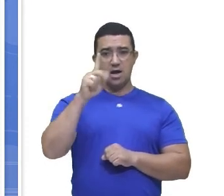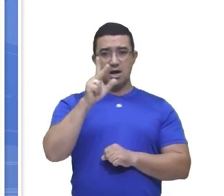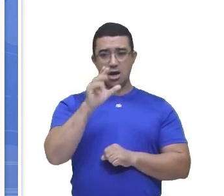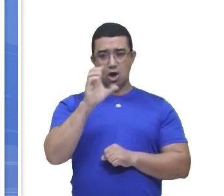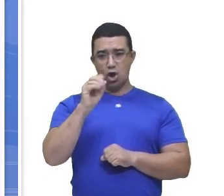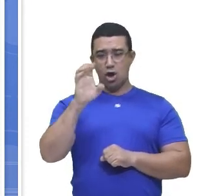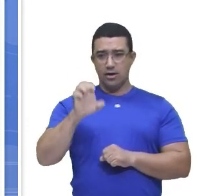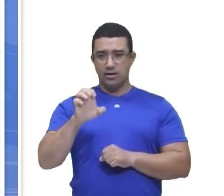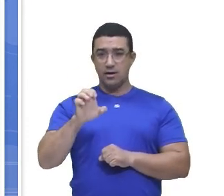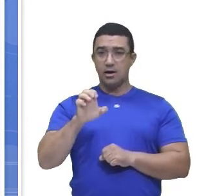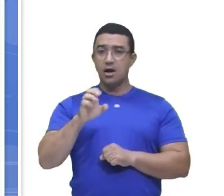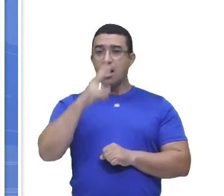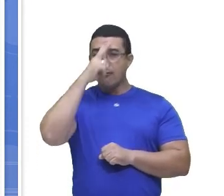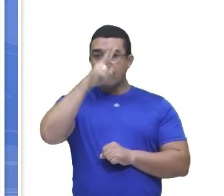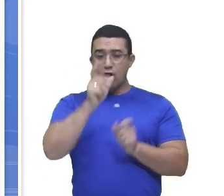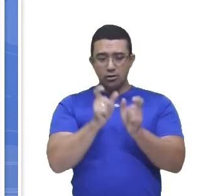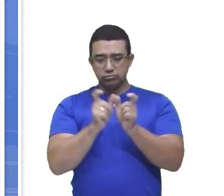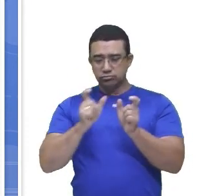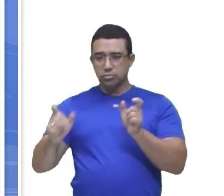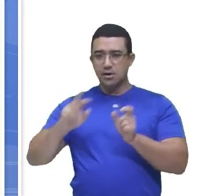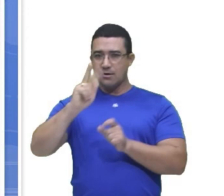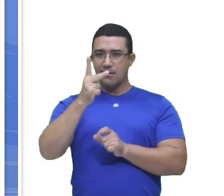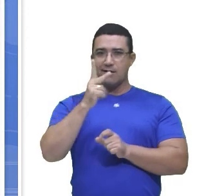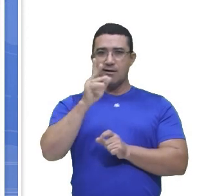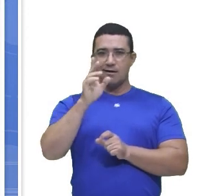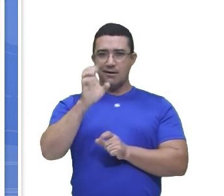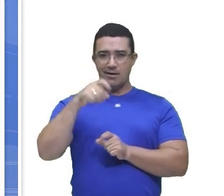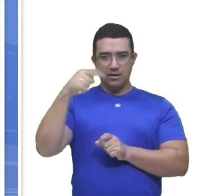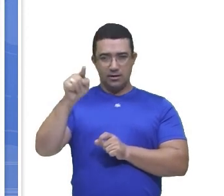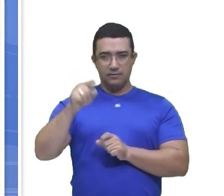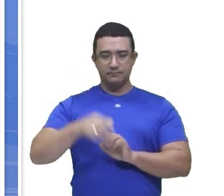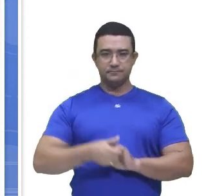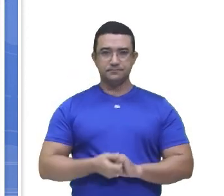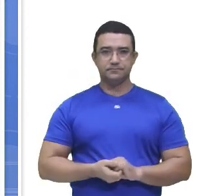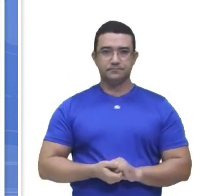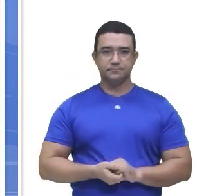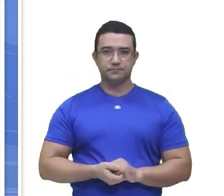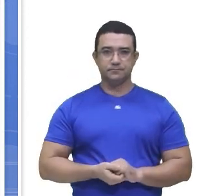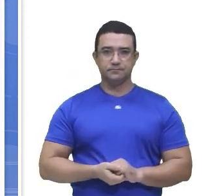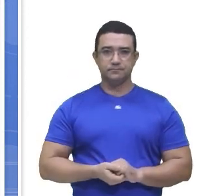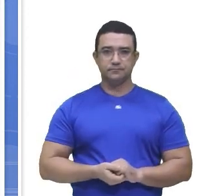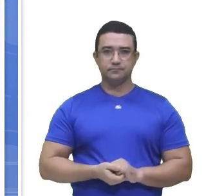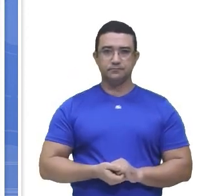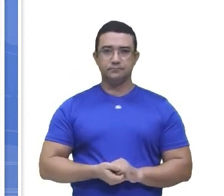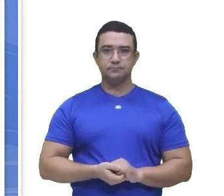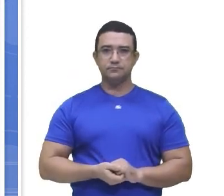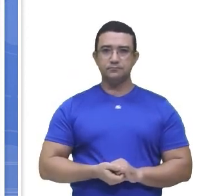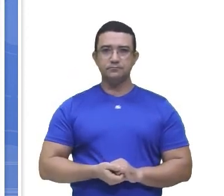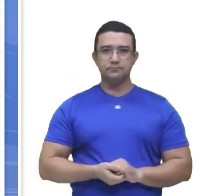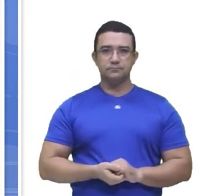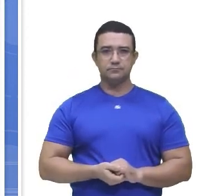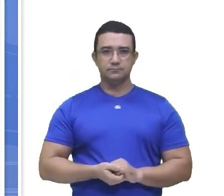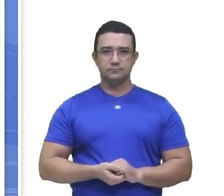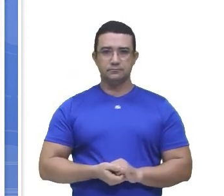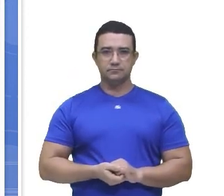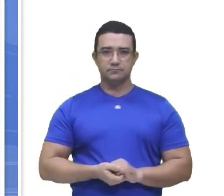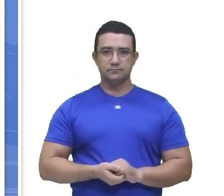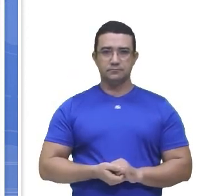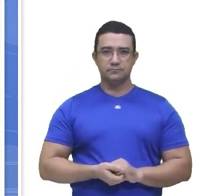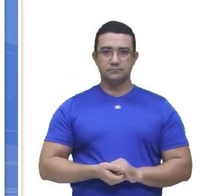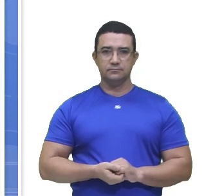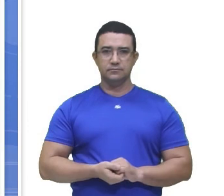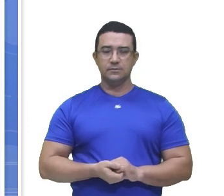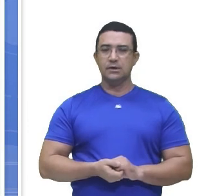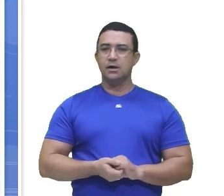a tônica é E. No espanhol, a tônica é herói, herói é a tônica, né? Porque canção